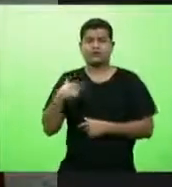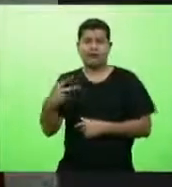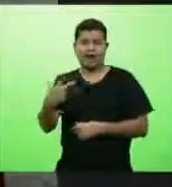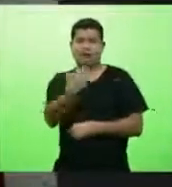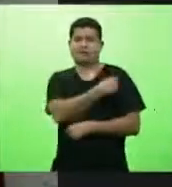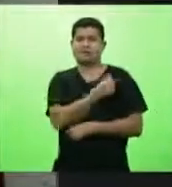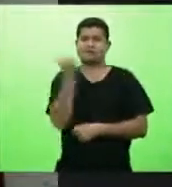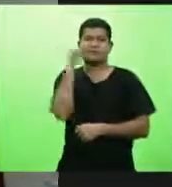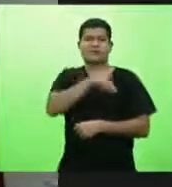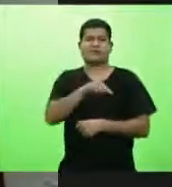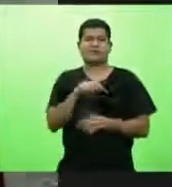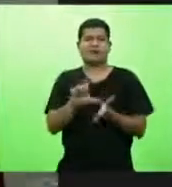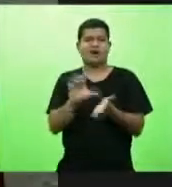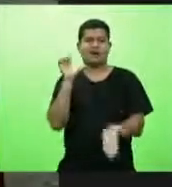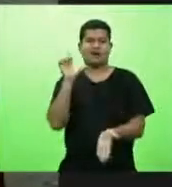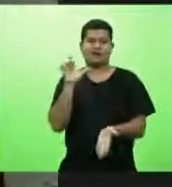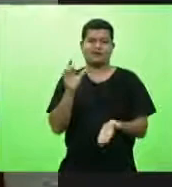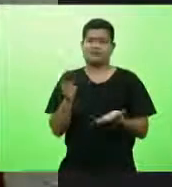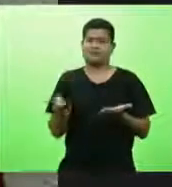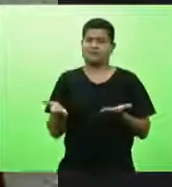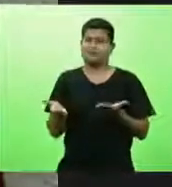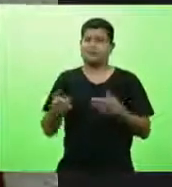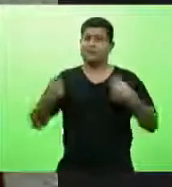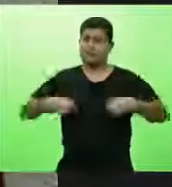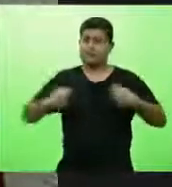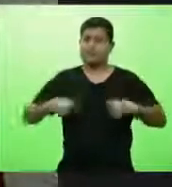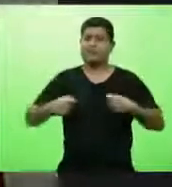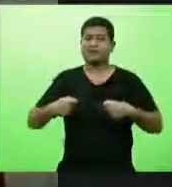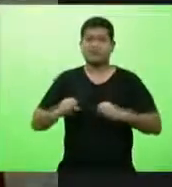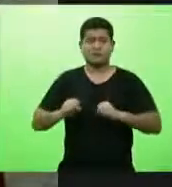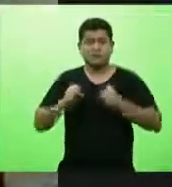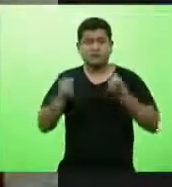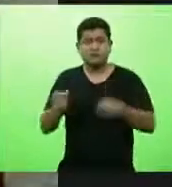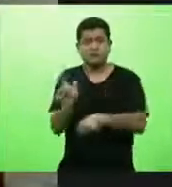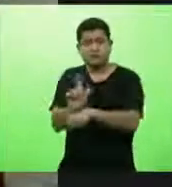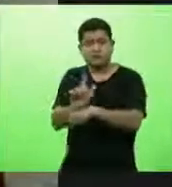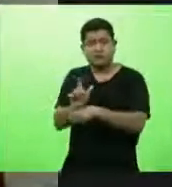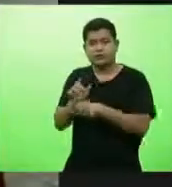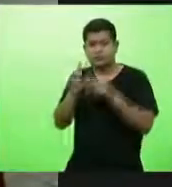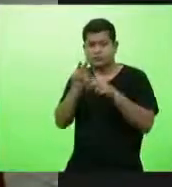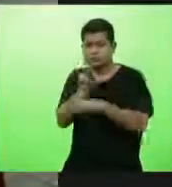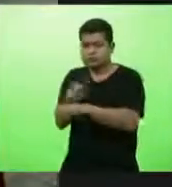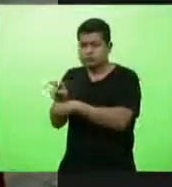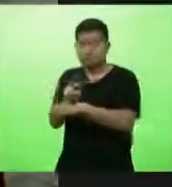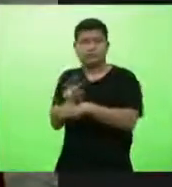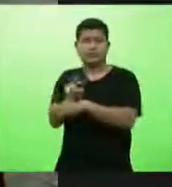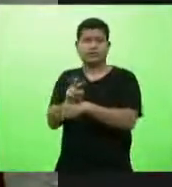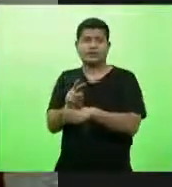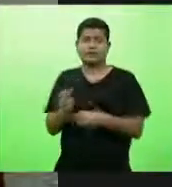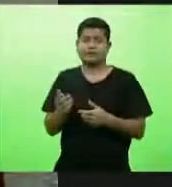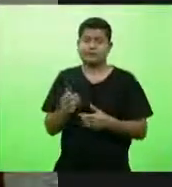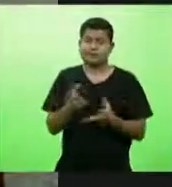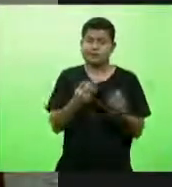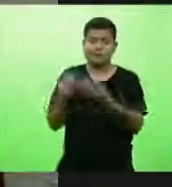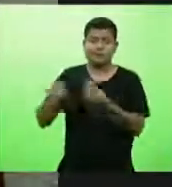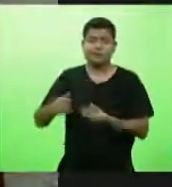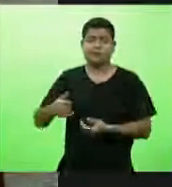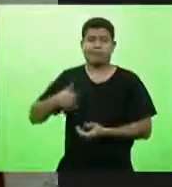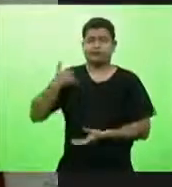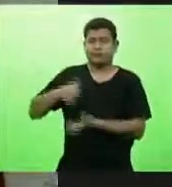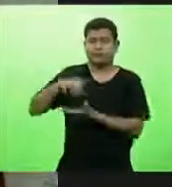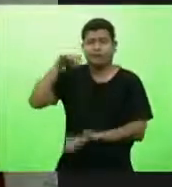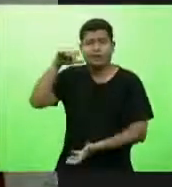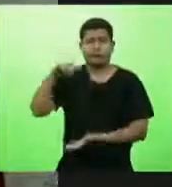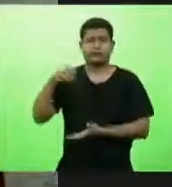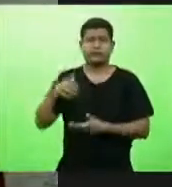nos gestores. Tem milhares de catarinenses que são do grupo de risco, que são idosos de 70, 75,